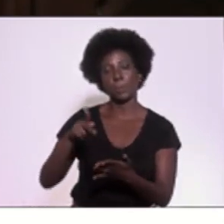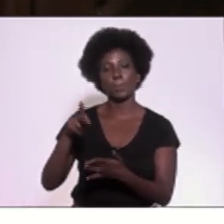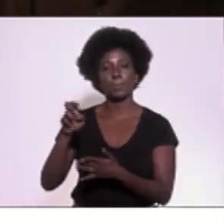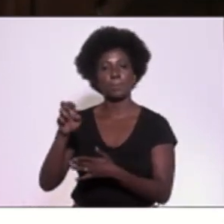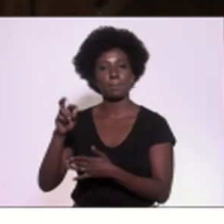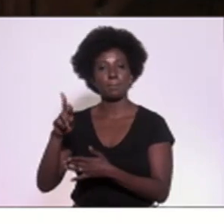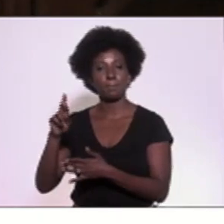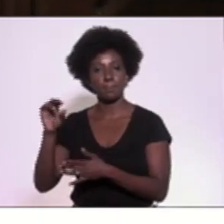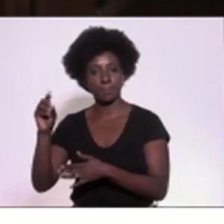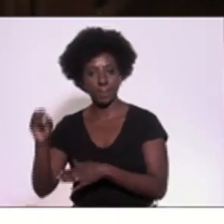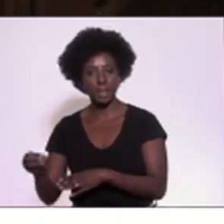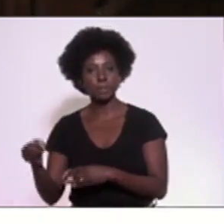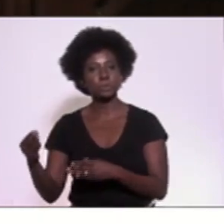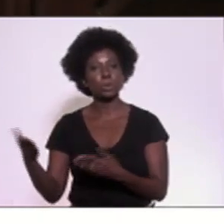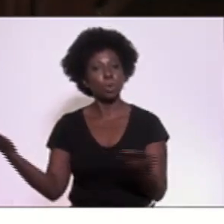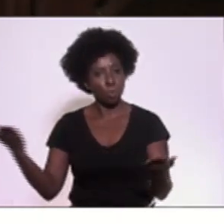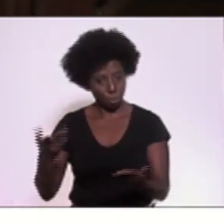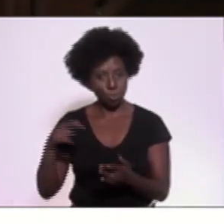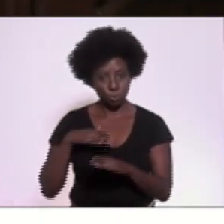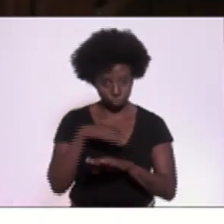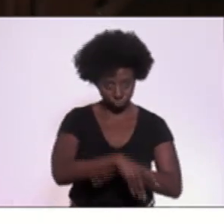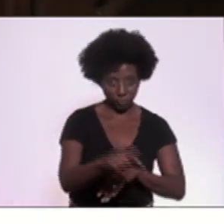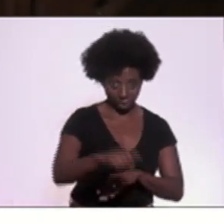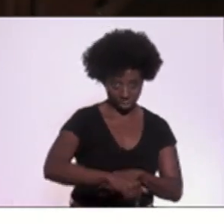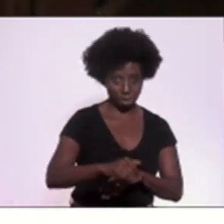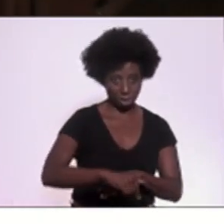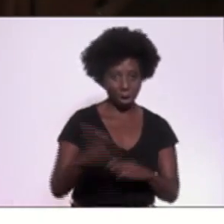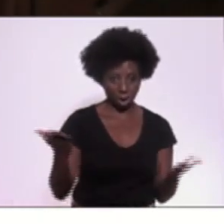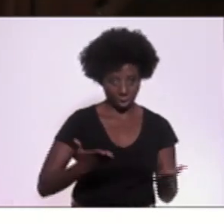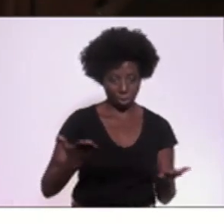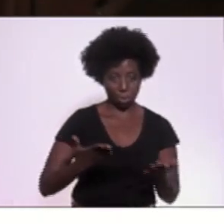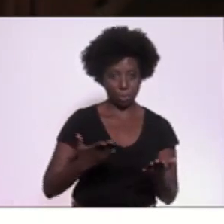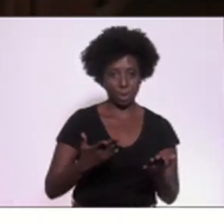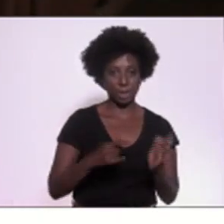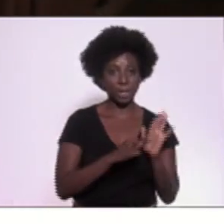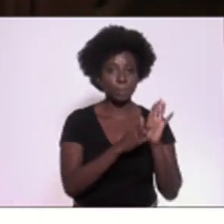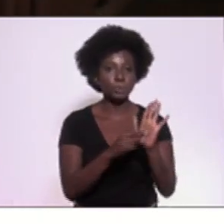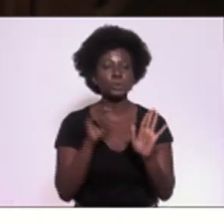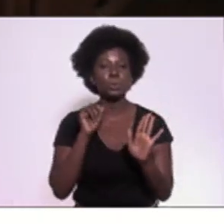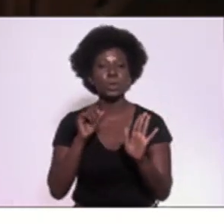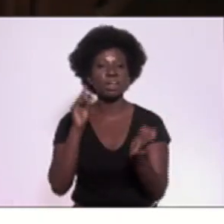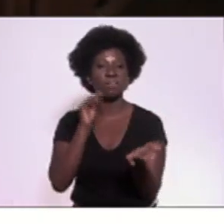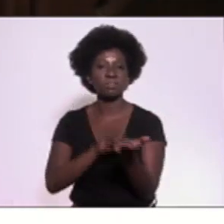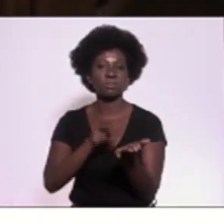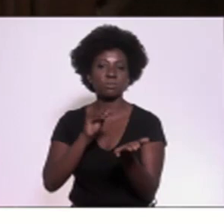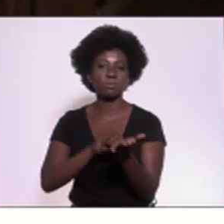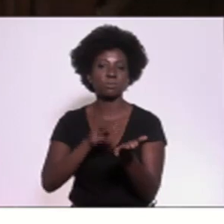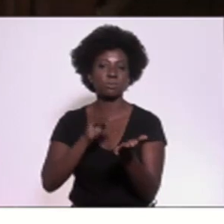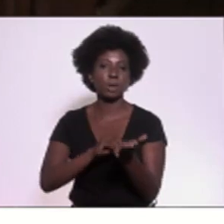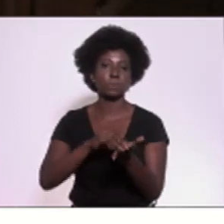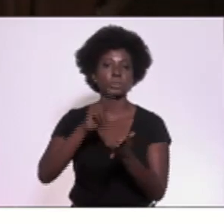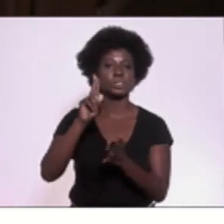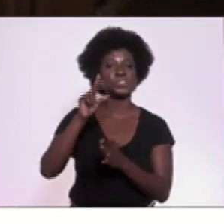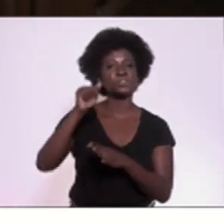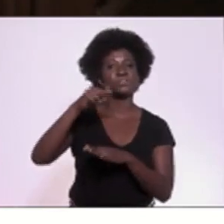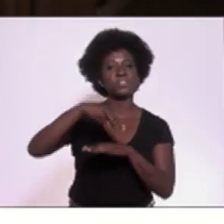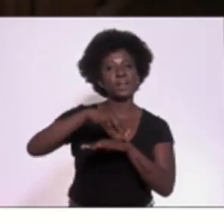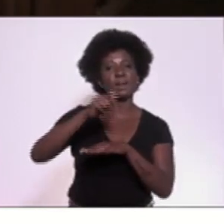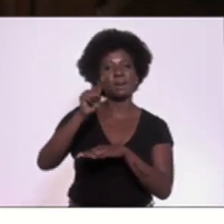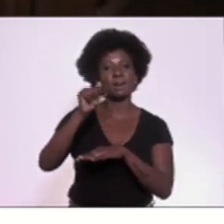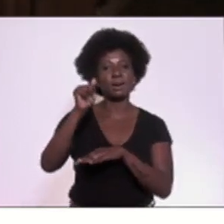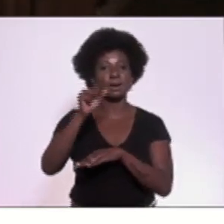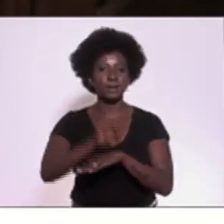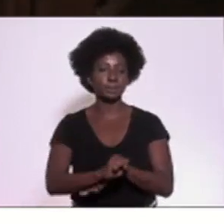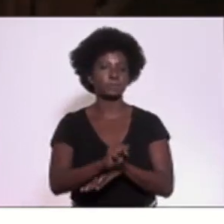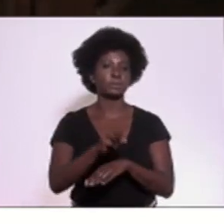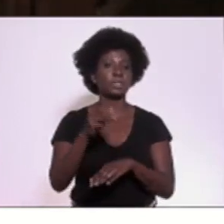esteve conosco agora há pouco, dizendo do drama da falta de vagas na rede estadual de educação. Foi a tônica